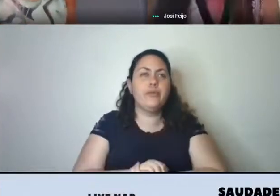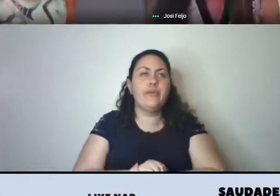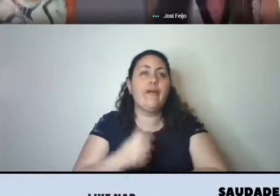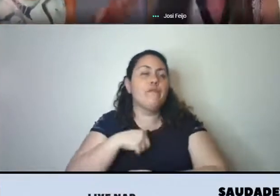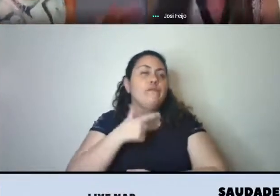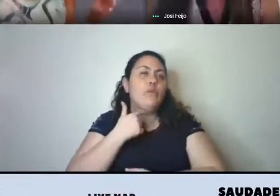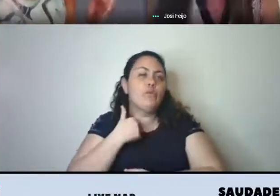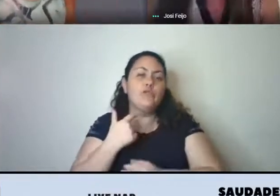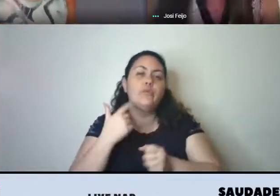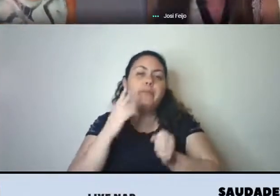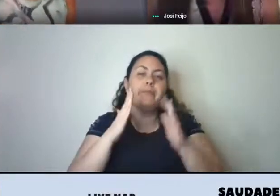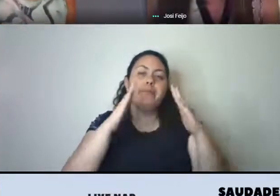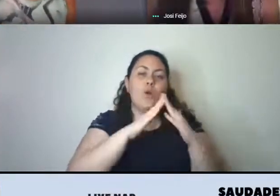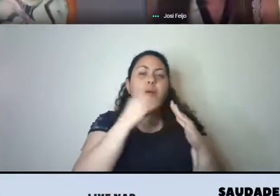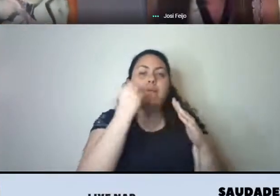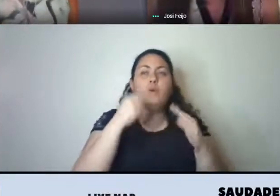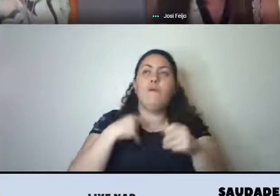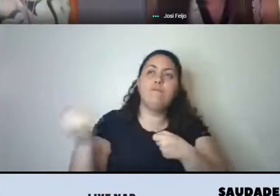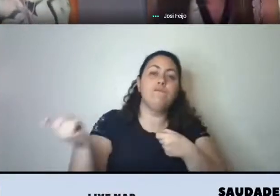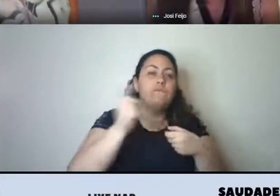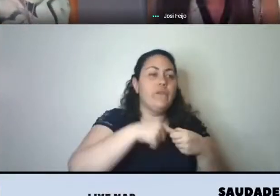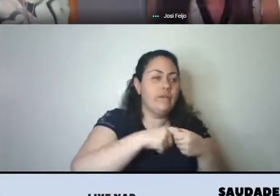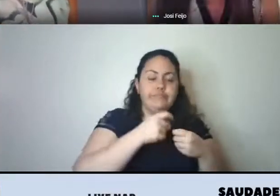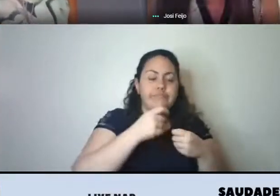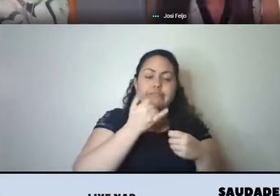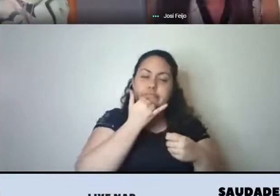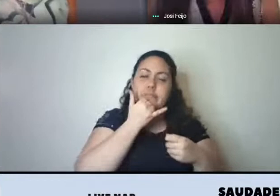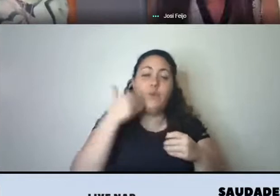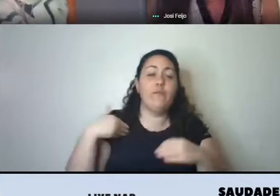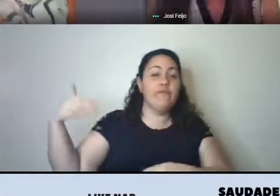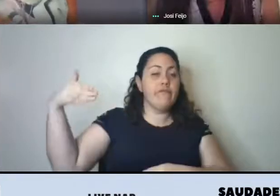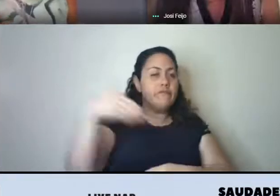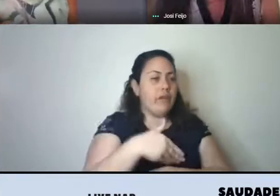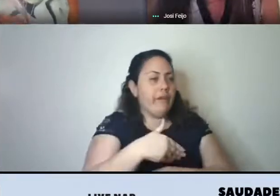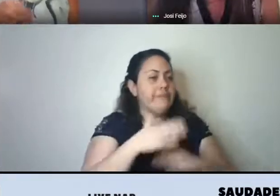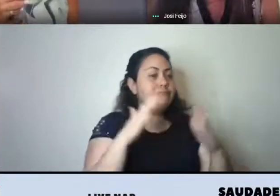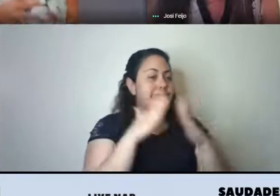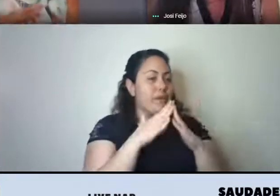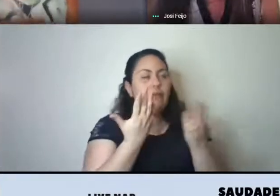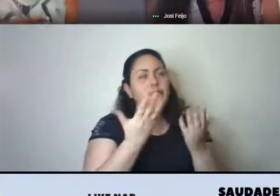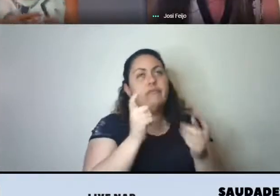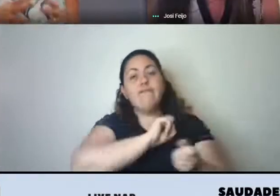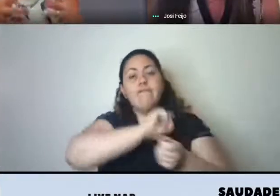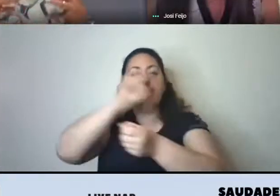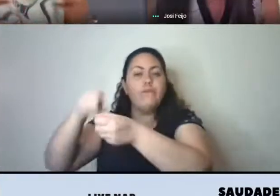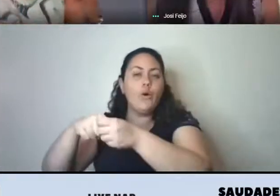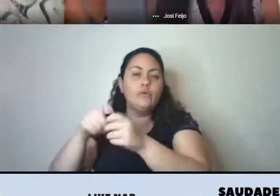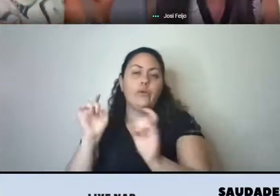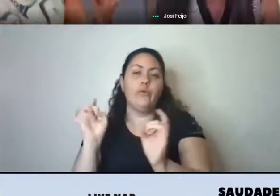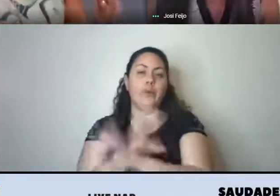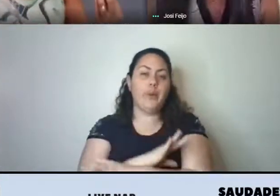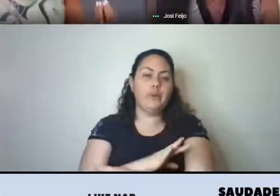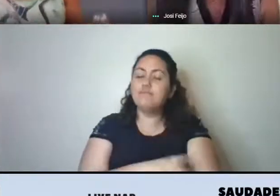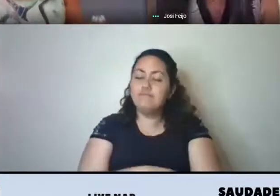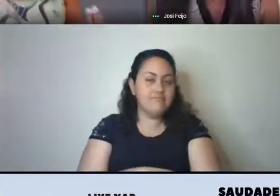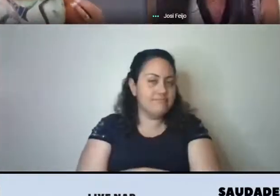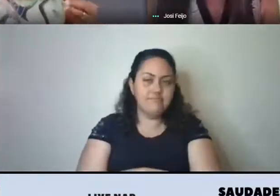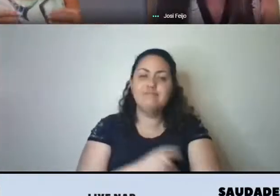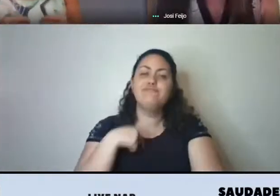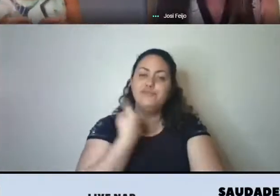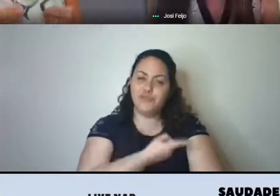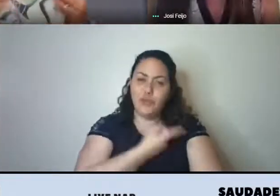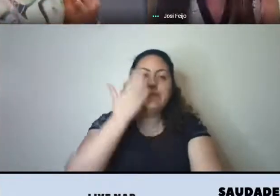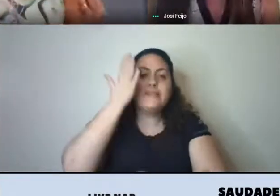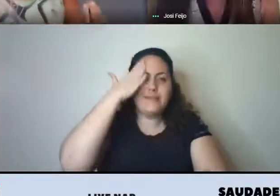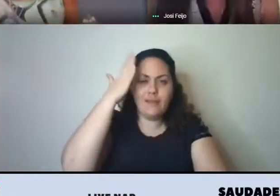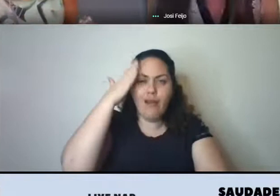minhas perdas terminam por aí. Né? Não, a gente sabe que muitas vezes, bom, só o fato de estarmos vivendo a pandemia, né, as